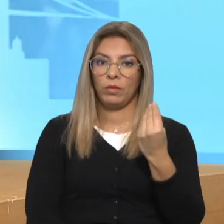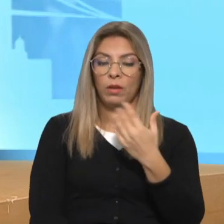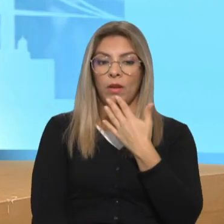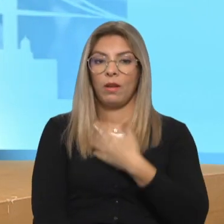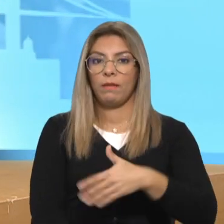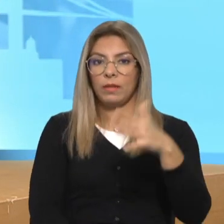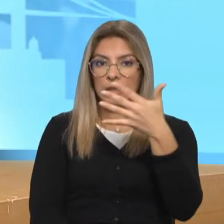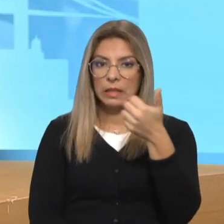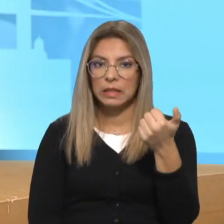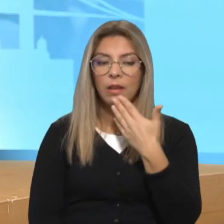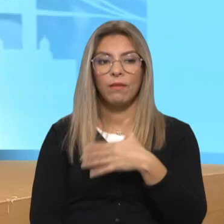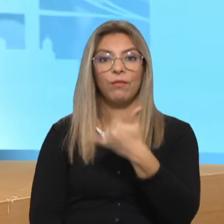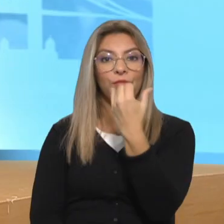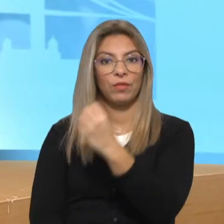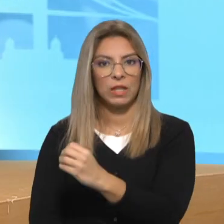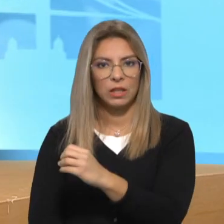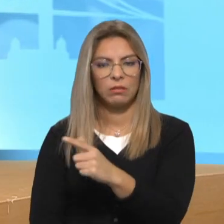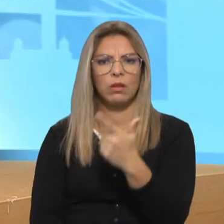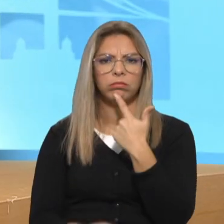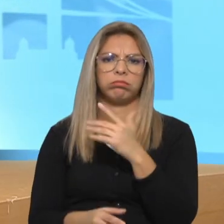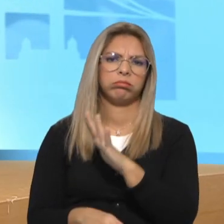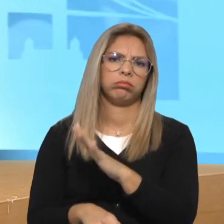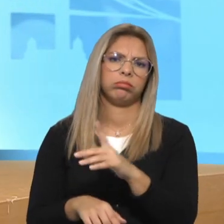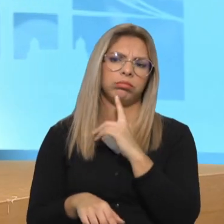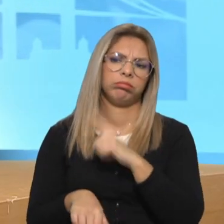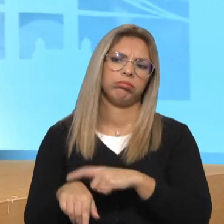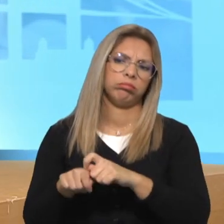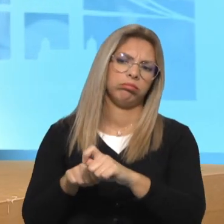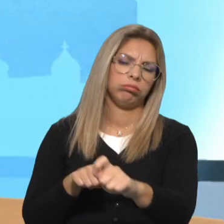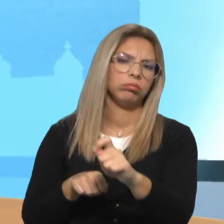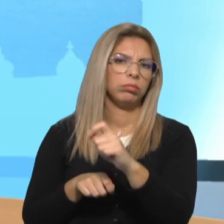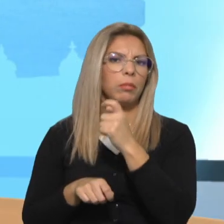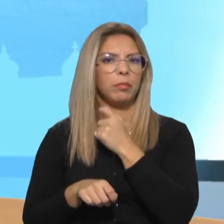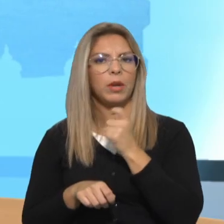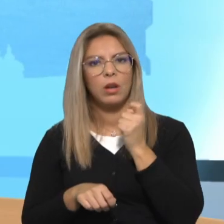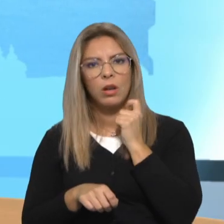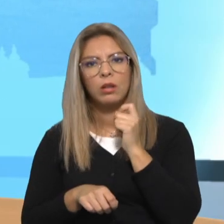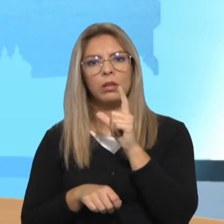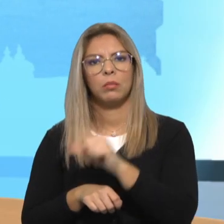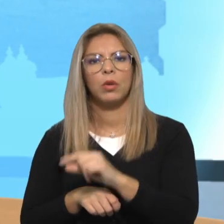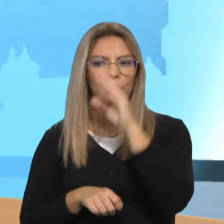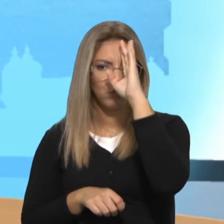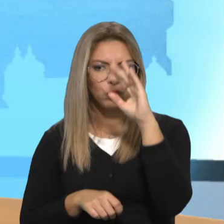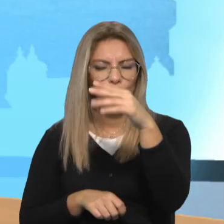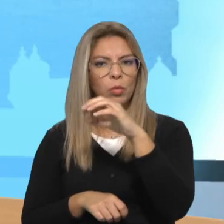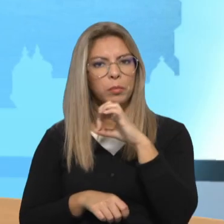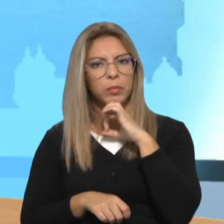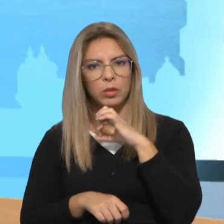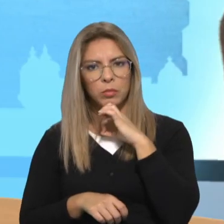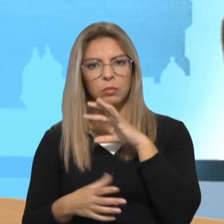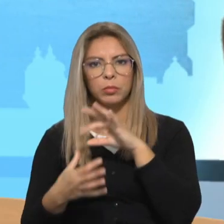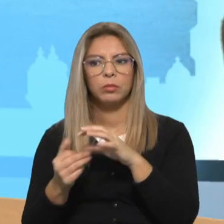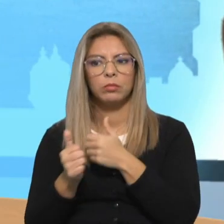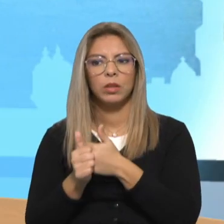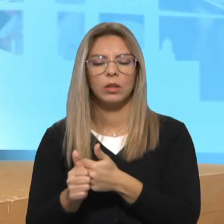anos, nos encontrávamos com padres, até que depois foram futuros bispos, enfim, e nós percebíamos que cada um de nós era o tudo o